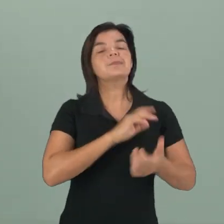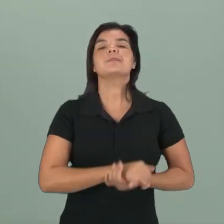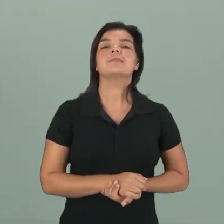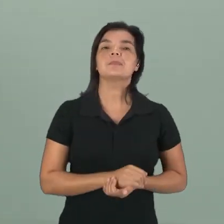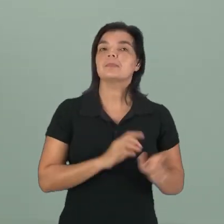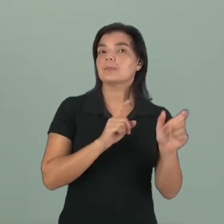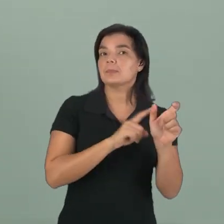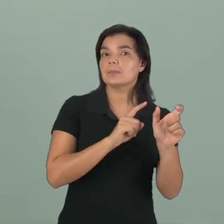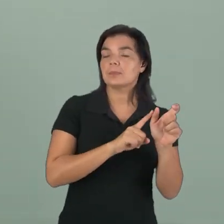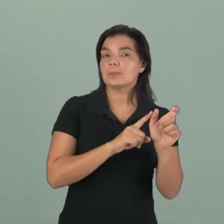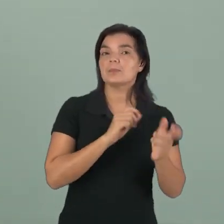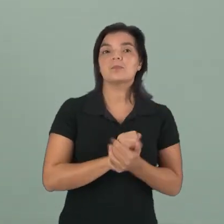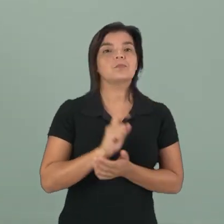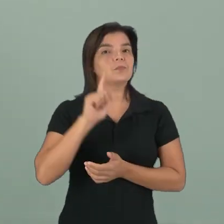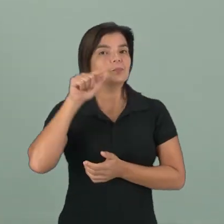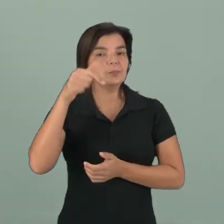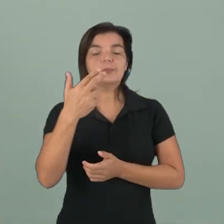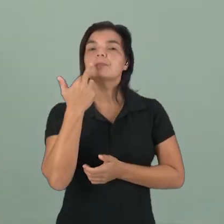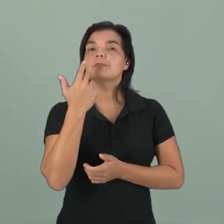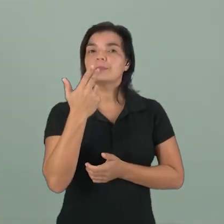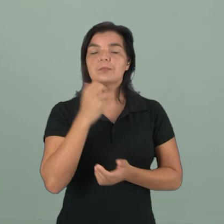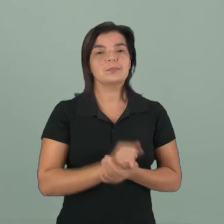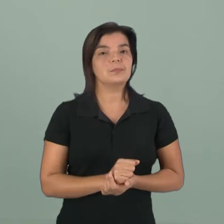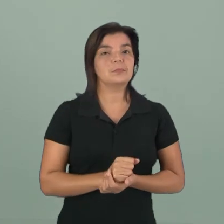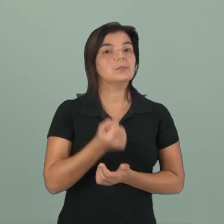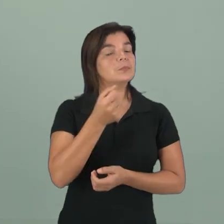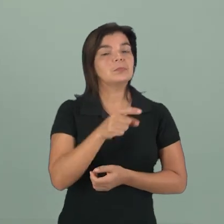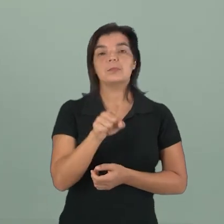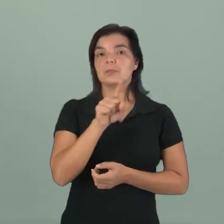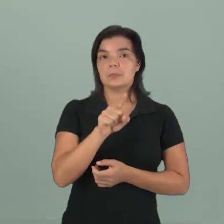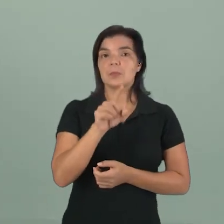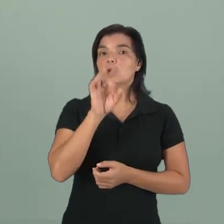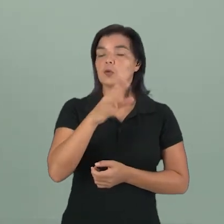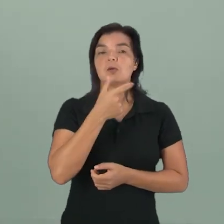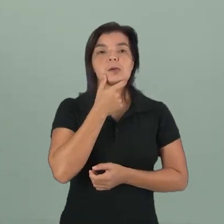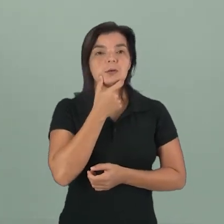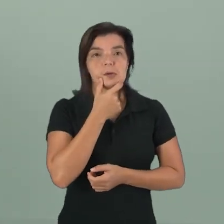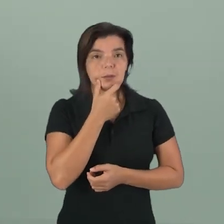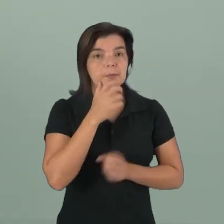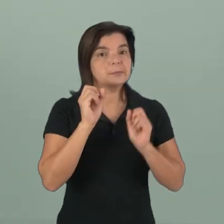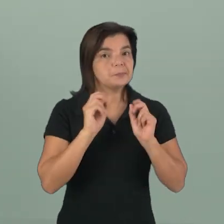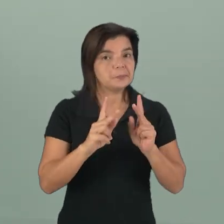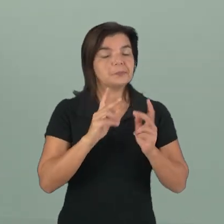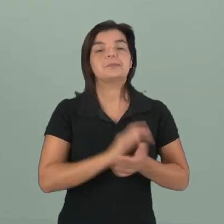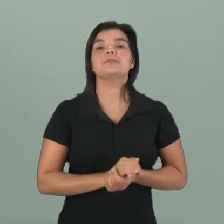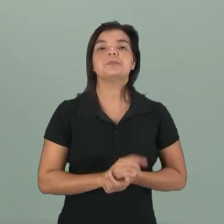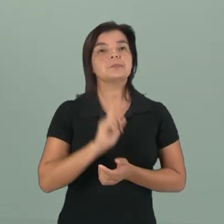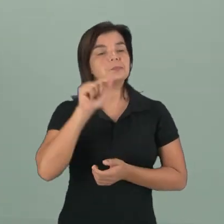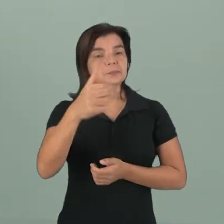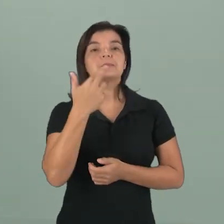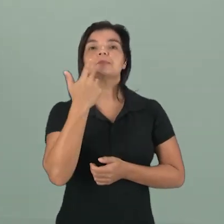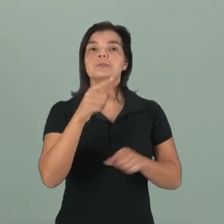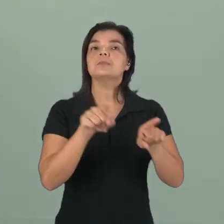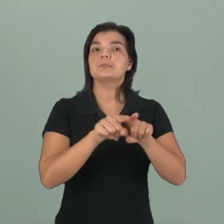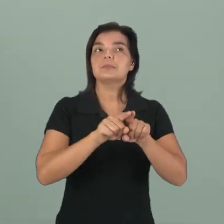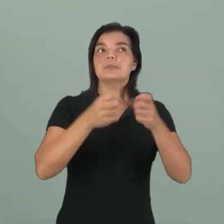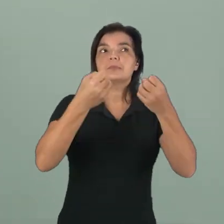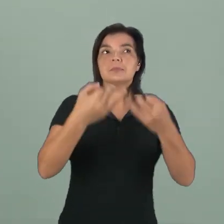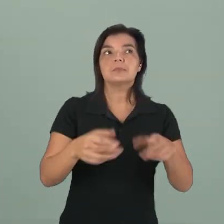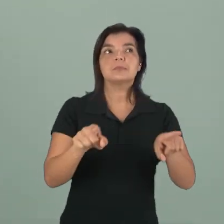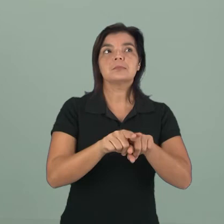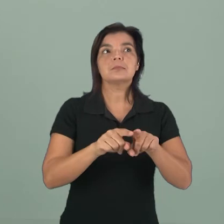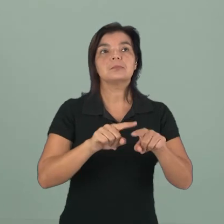essa palavra precisa estar em outro idioma, não necessariamente apenas em inglês, ok? De outro idioma. Aqui a gente está falando de